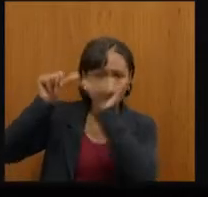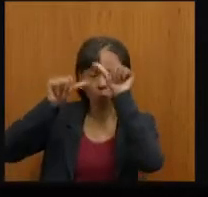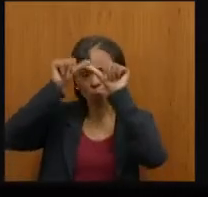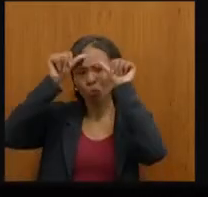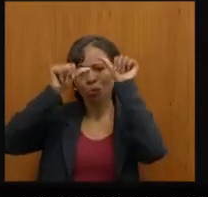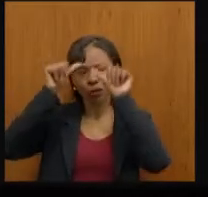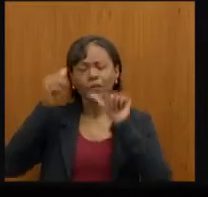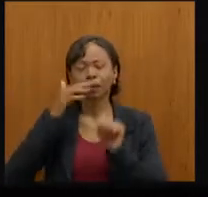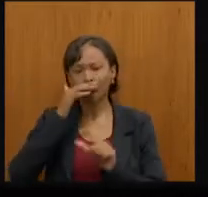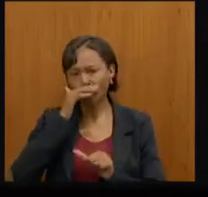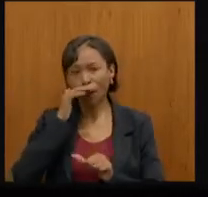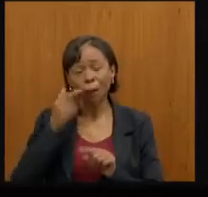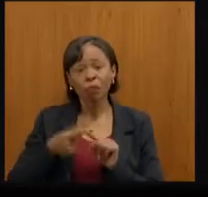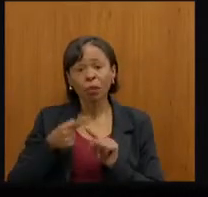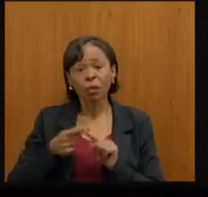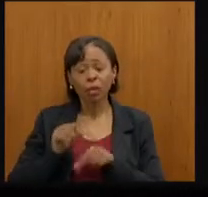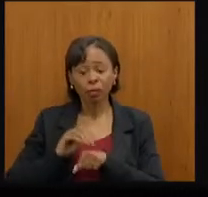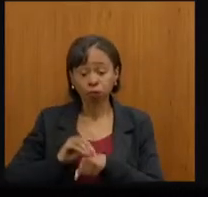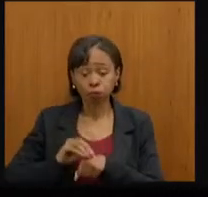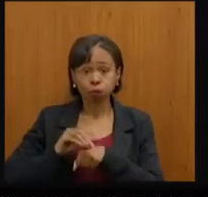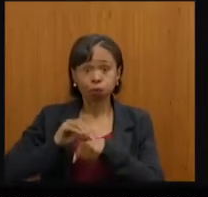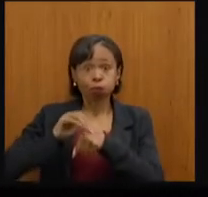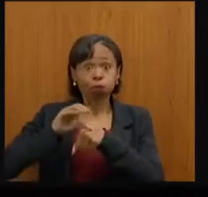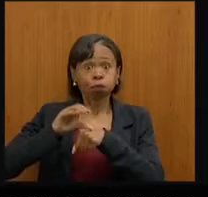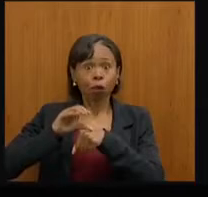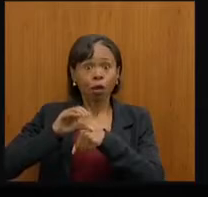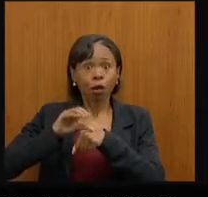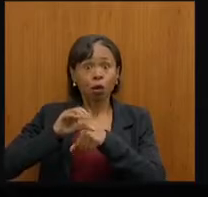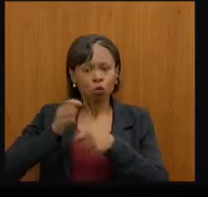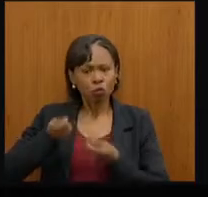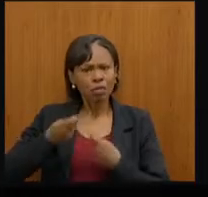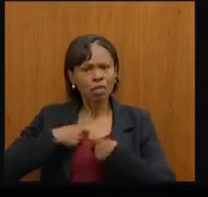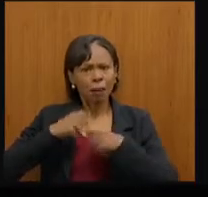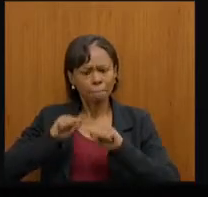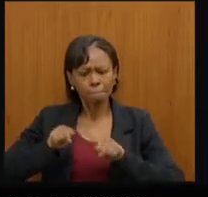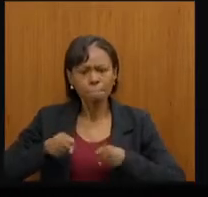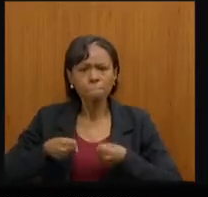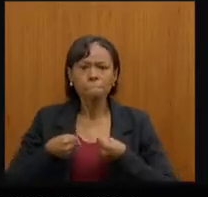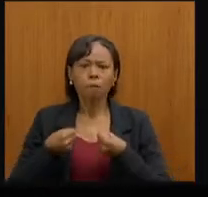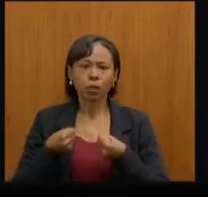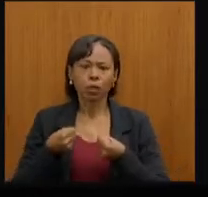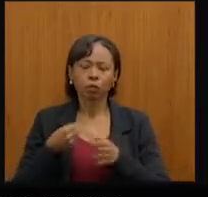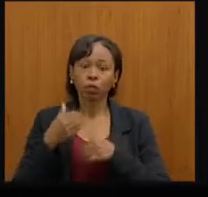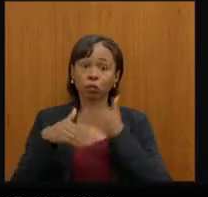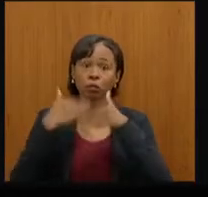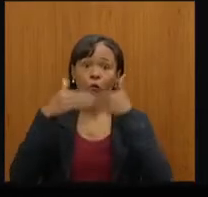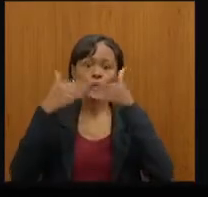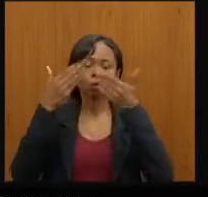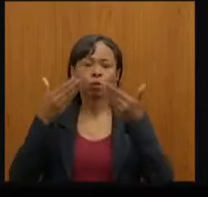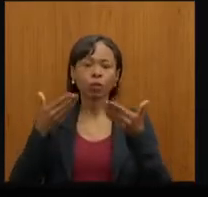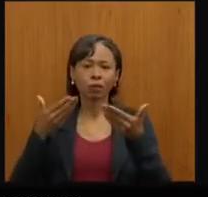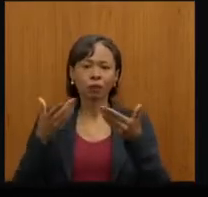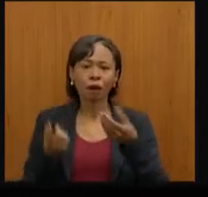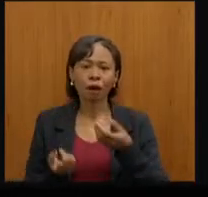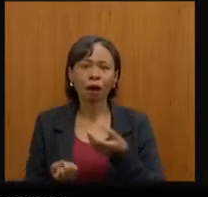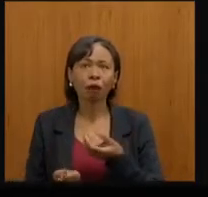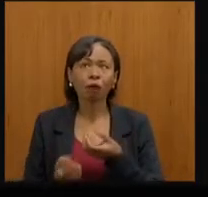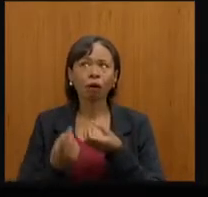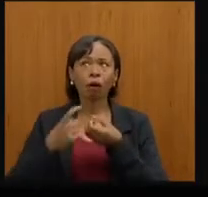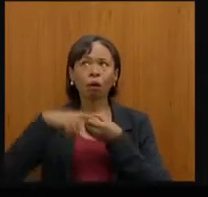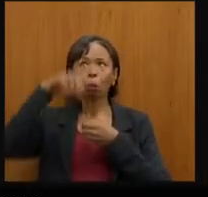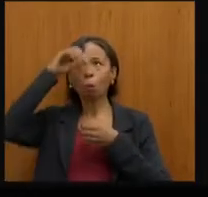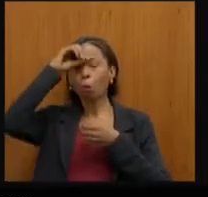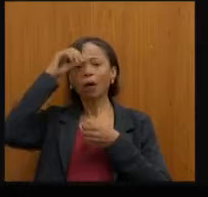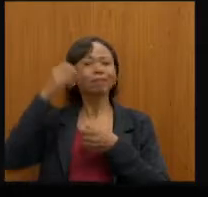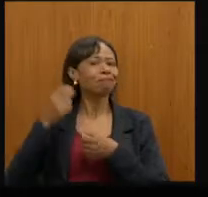conhecimento tem um poder muito grande sobre a gente quando nós estávamos um pouco não tem como você mais voltar pegue